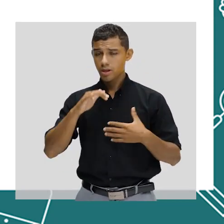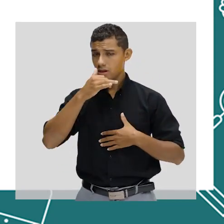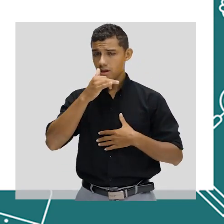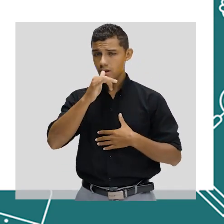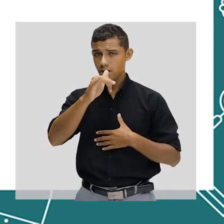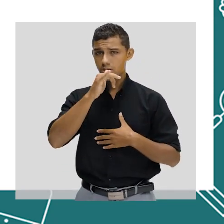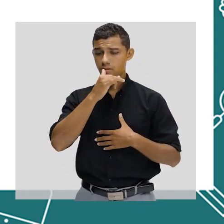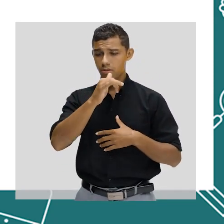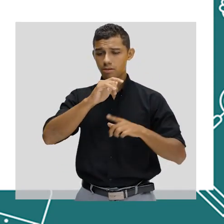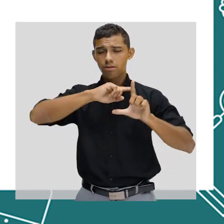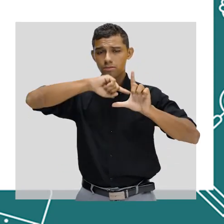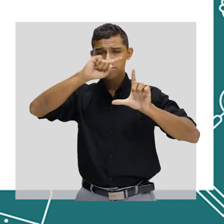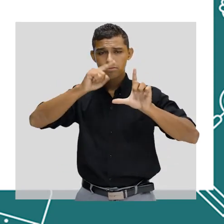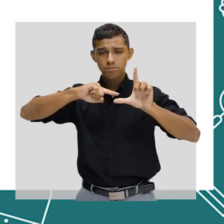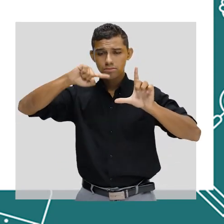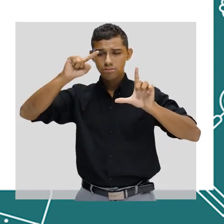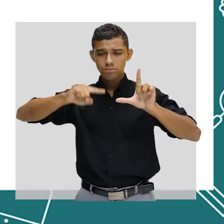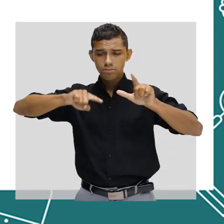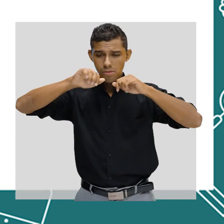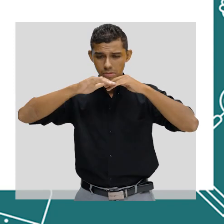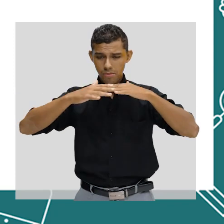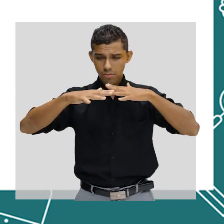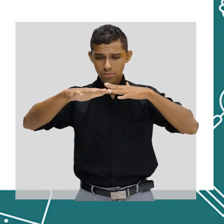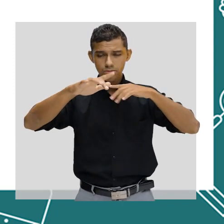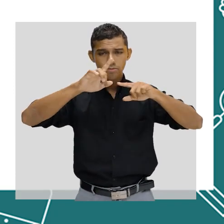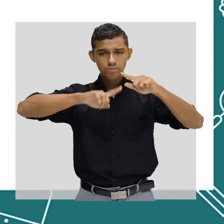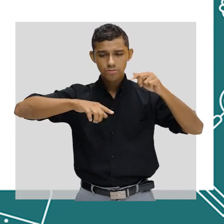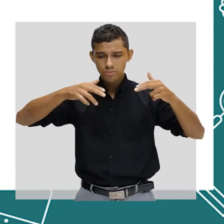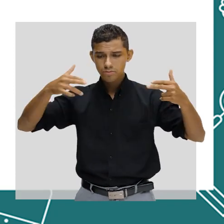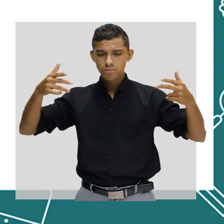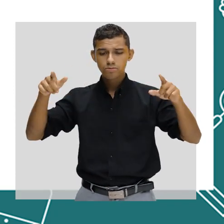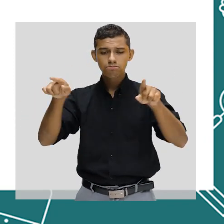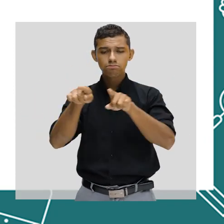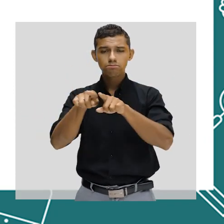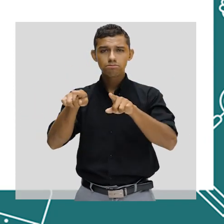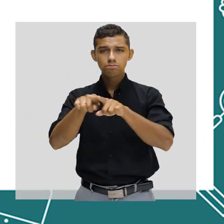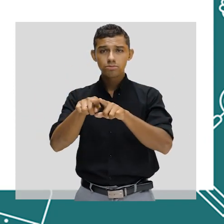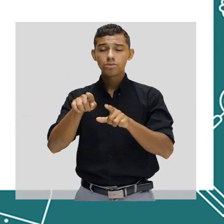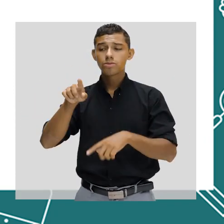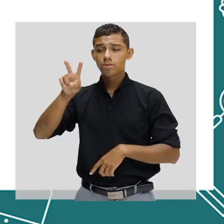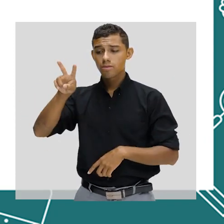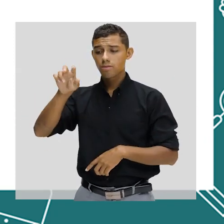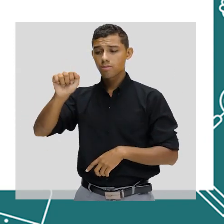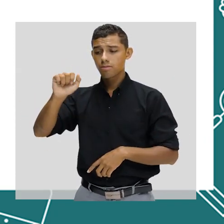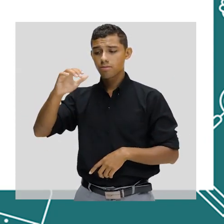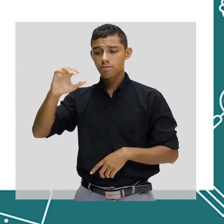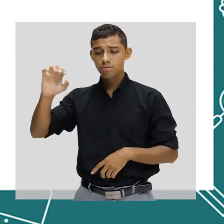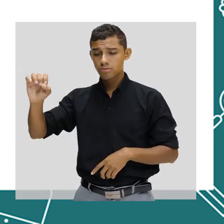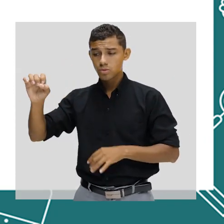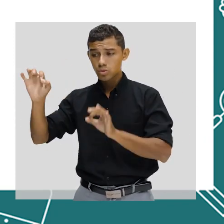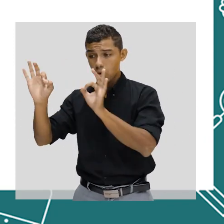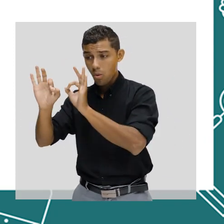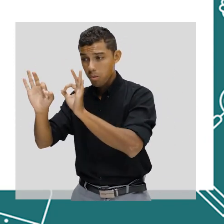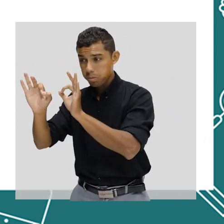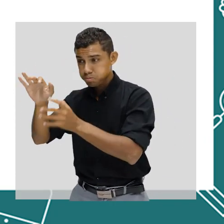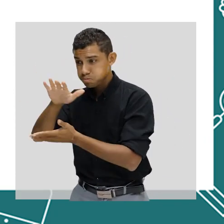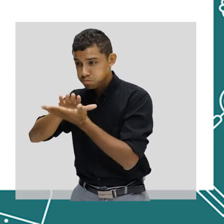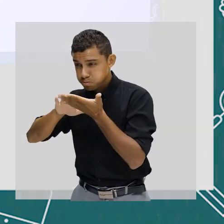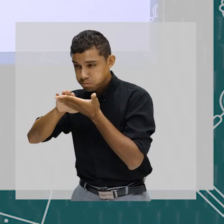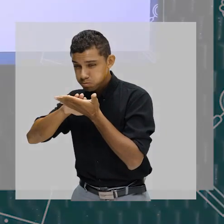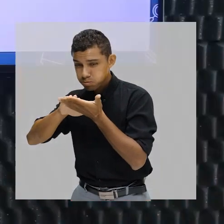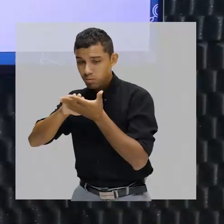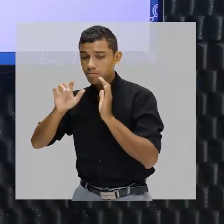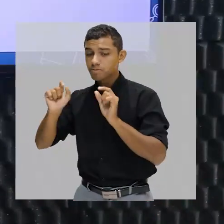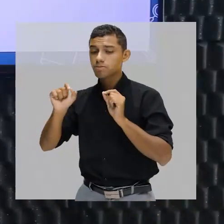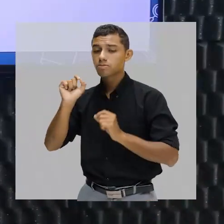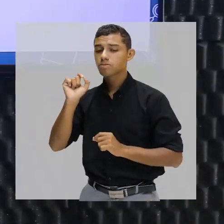que ela consegue se propagar no meio material, mas também consegue se propagar no vácuo, tá ok? Então, o que